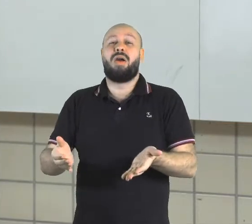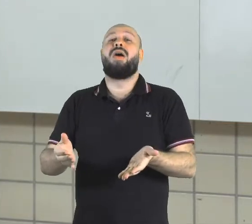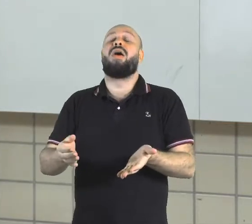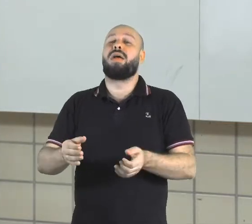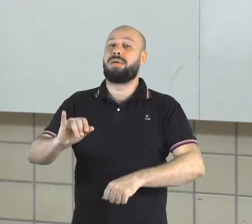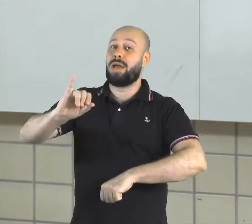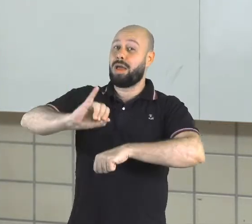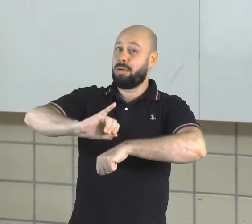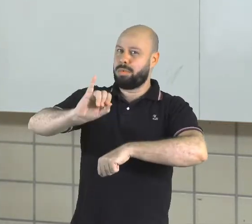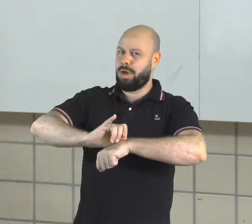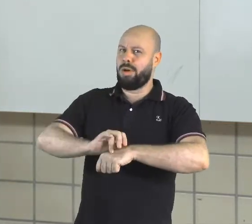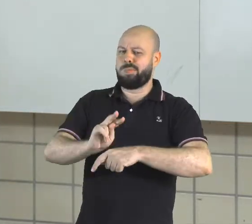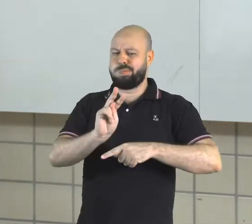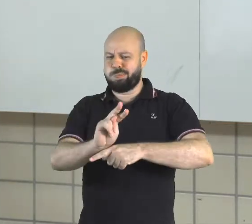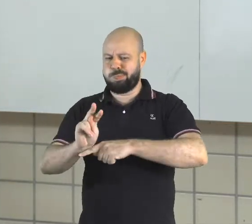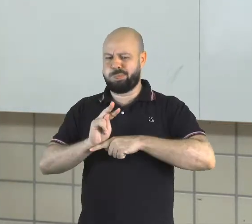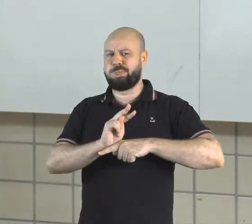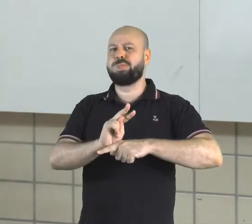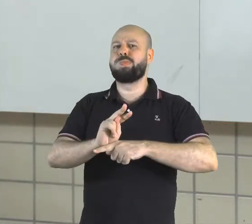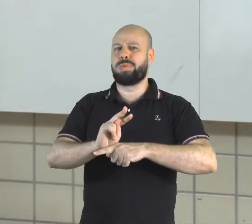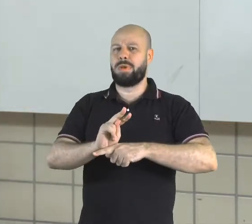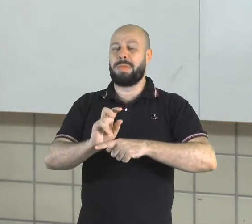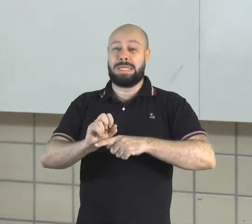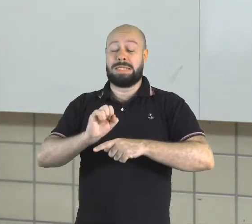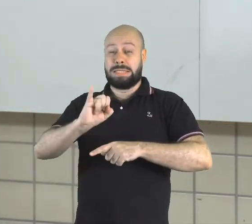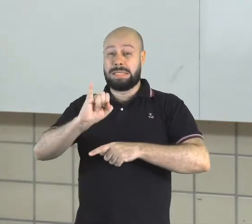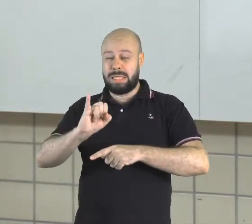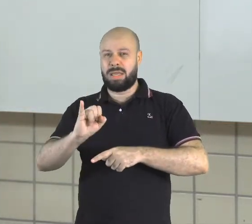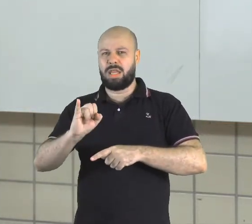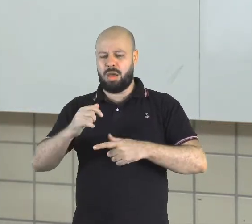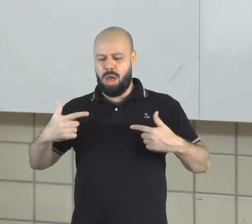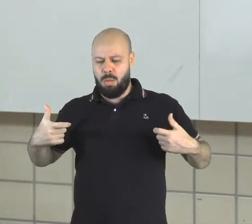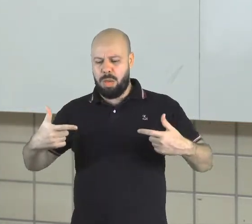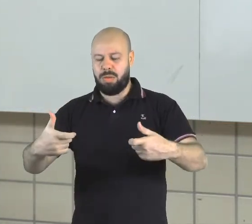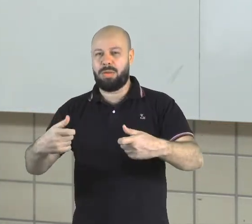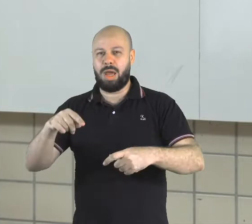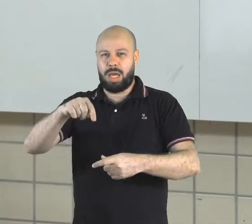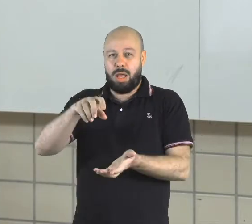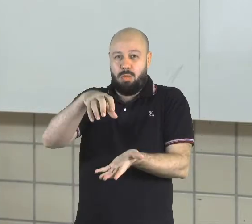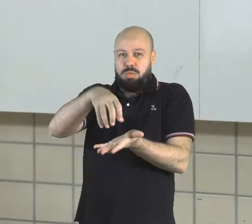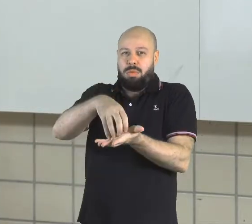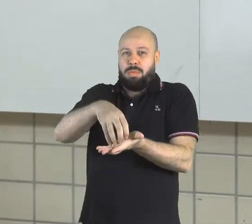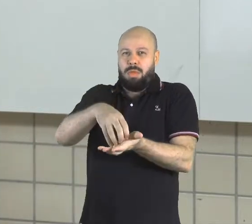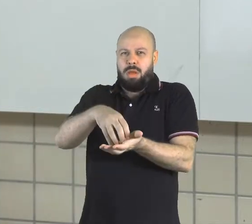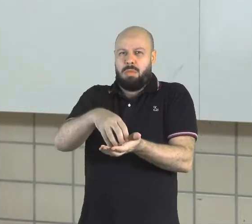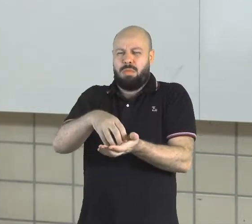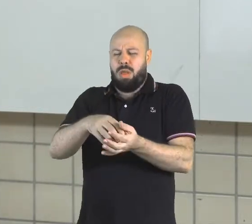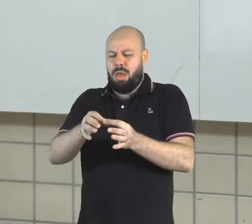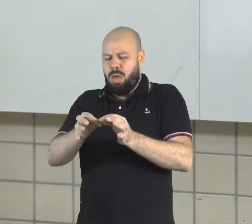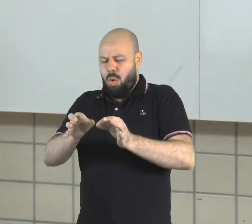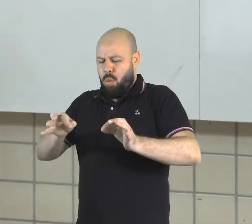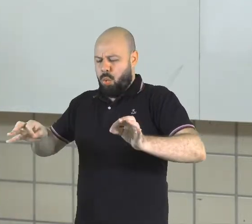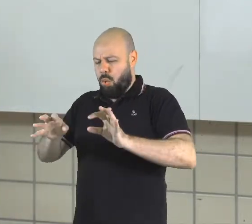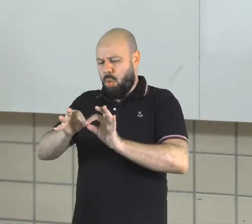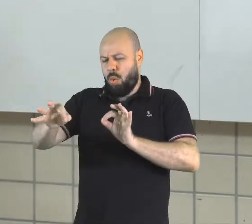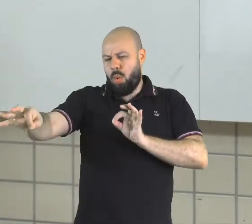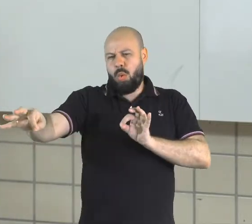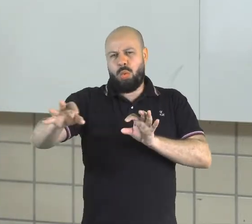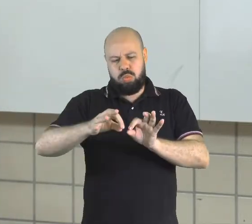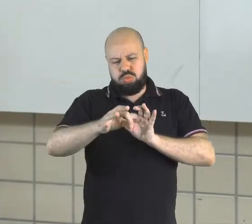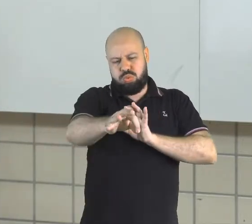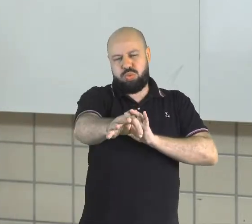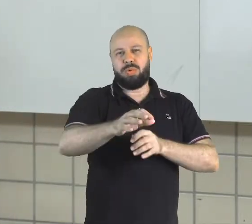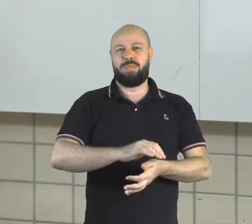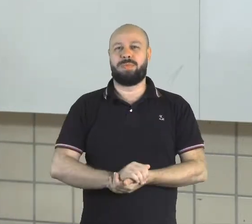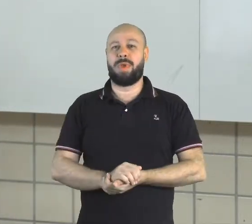protegida, caso ocorra uma guerra, um ataque pelo oceano, vai ser muito mais difícil nos atacar. E outro ponto,